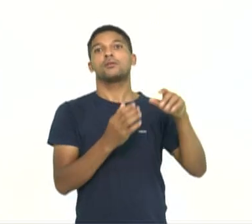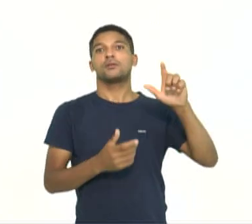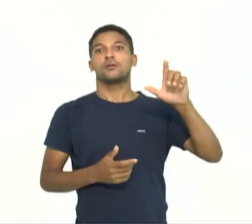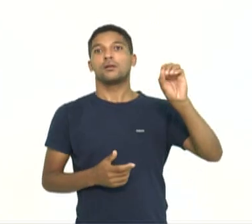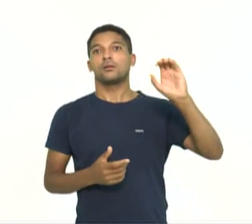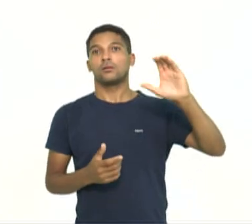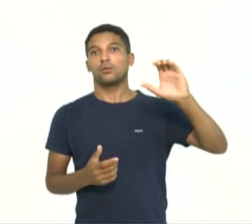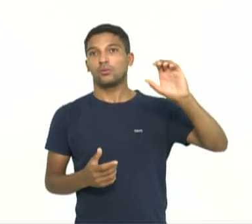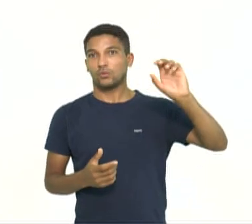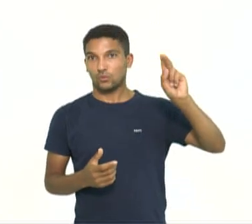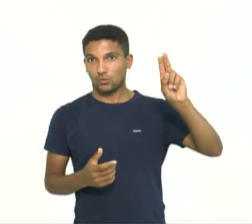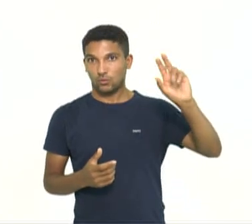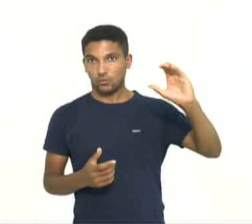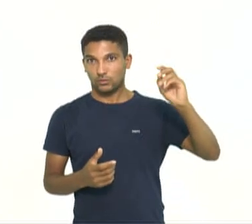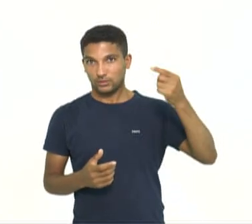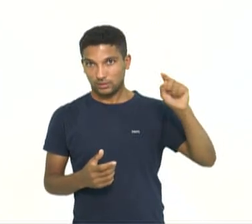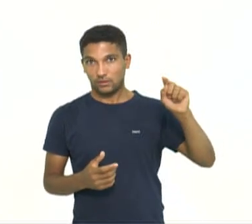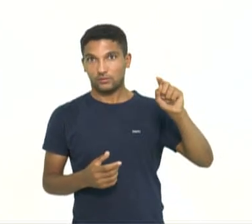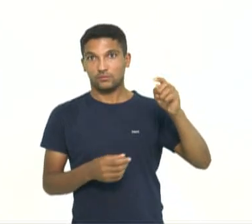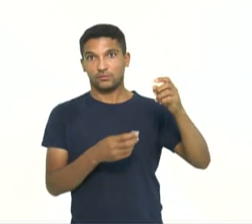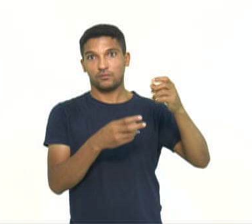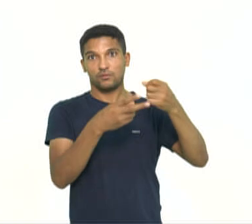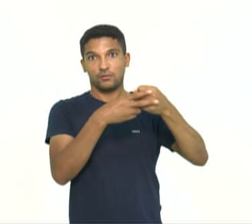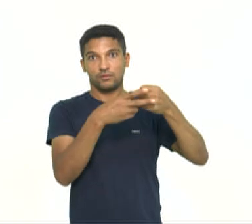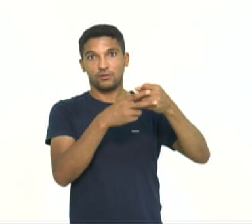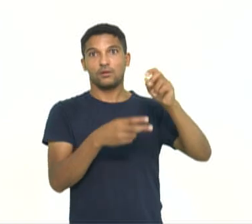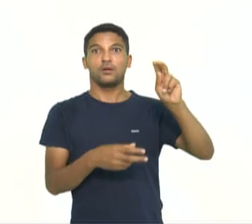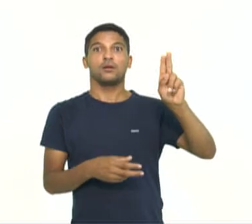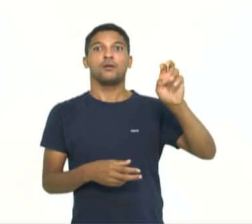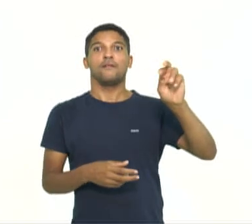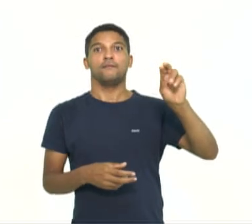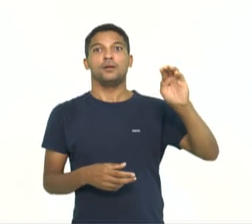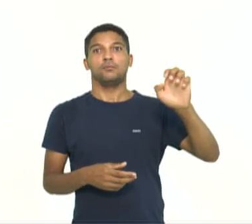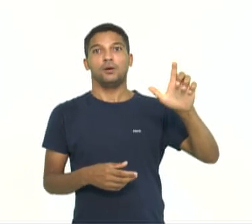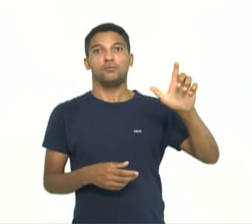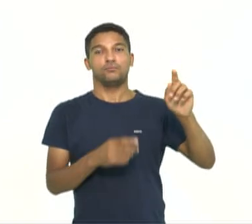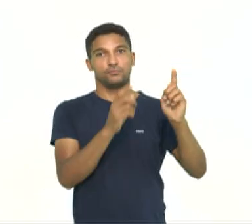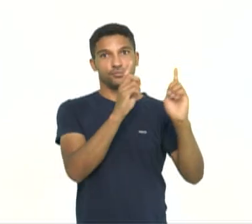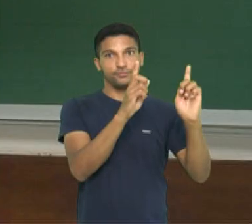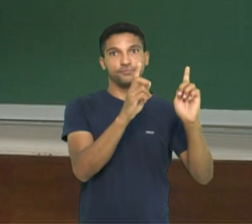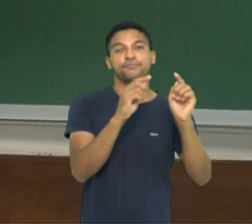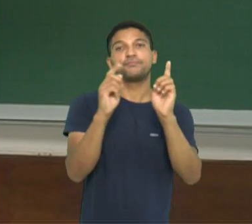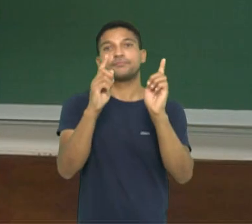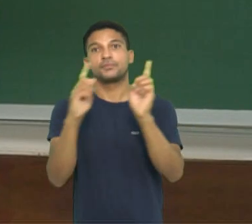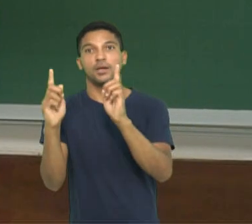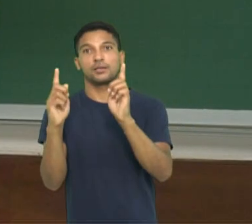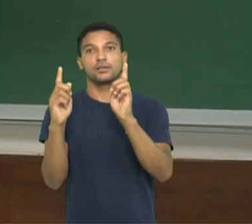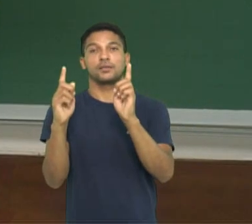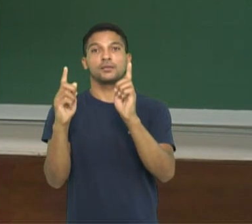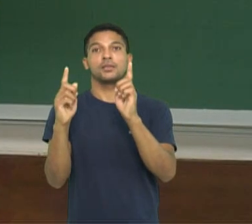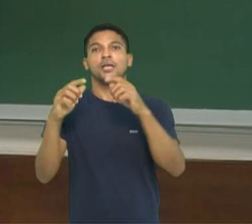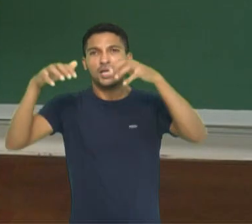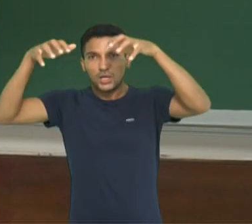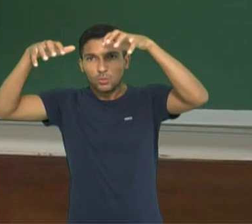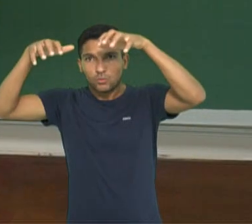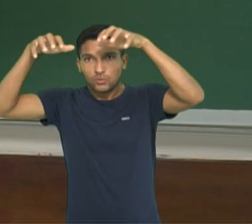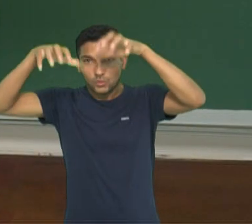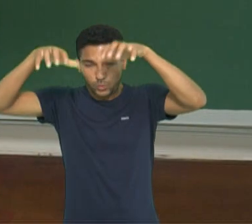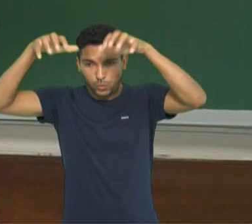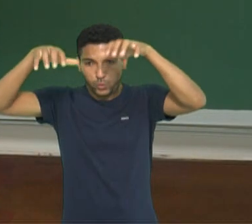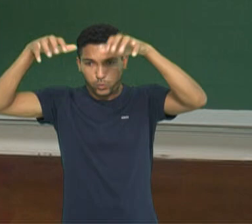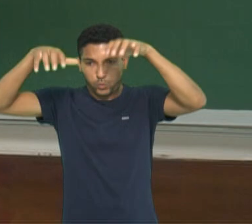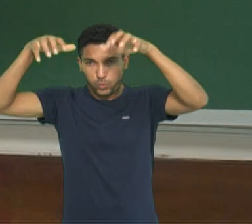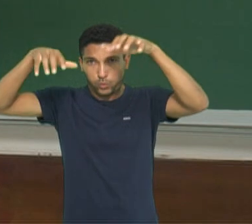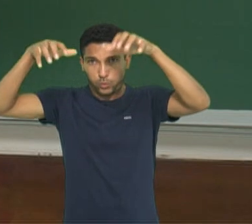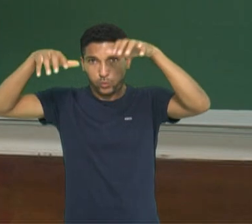que a gente tem? A gente tem também que essas duas frases, elas estão de alguma forma relacionadas por meio de um